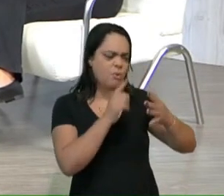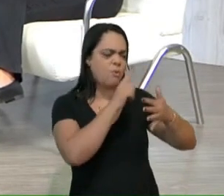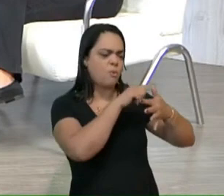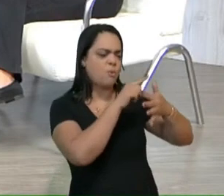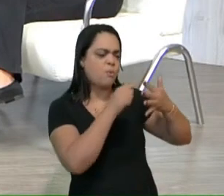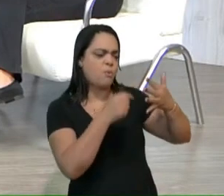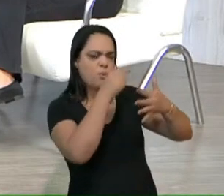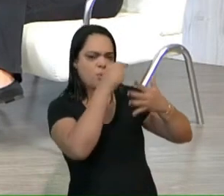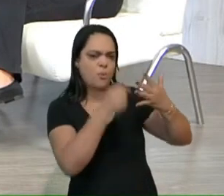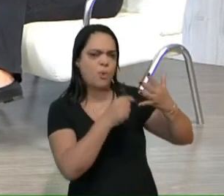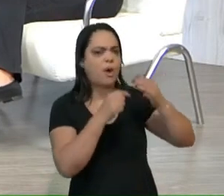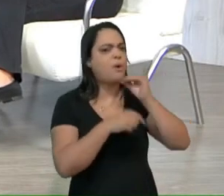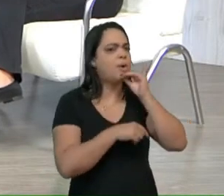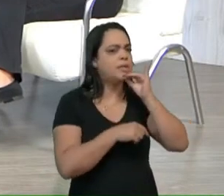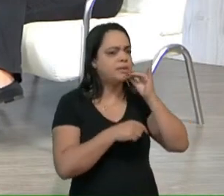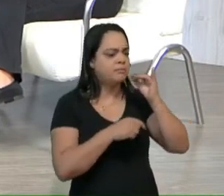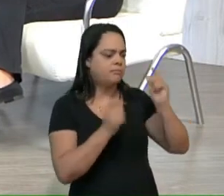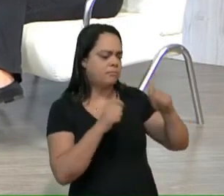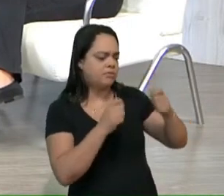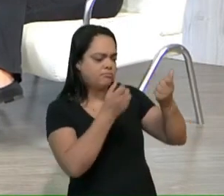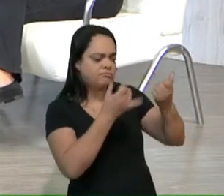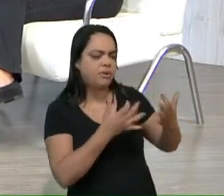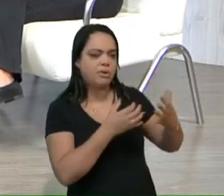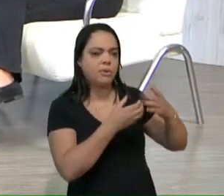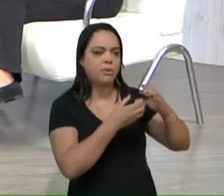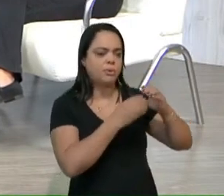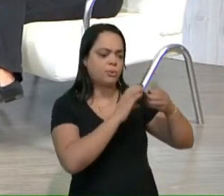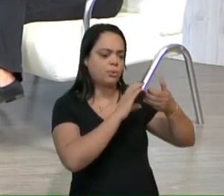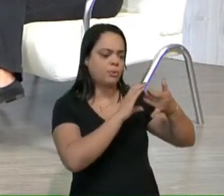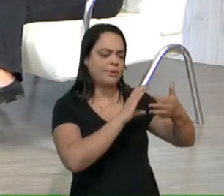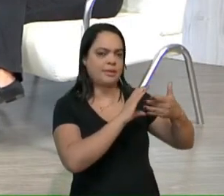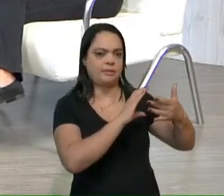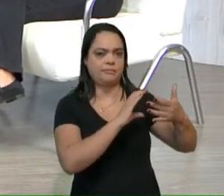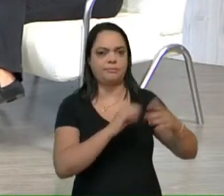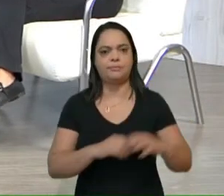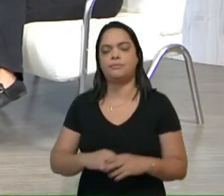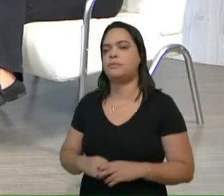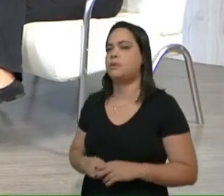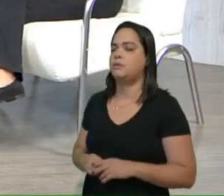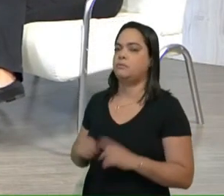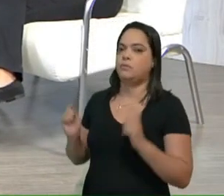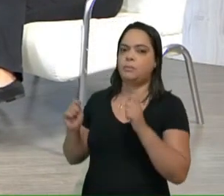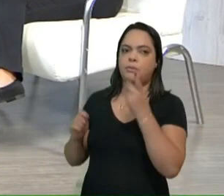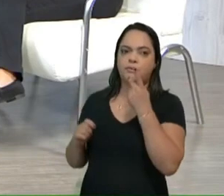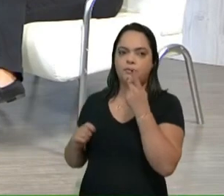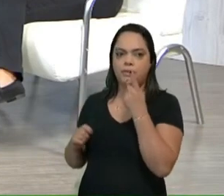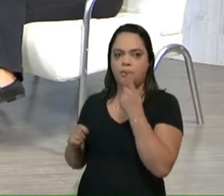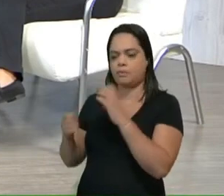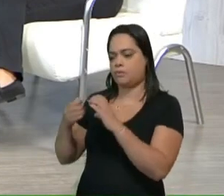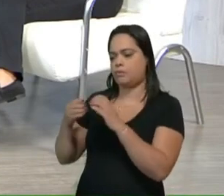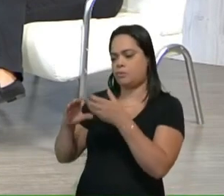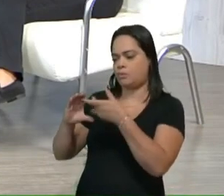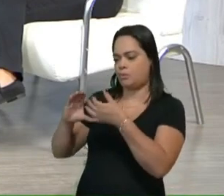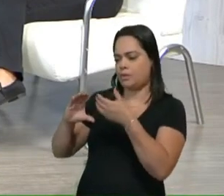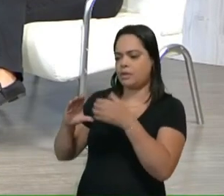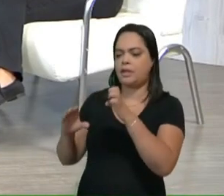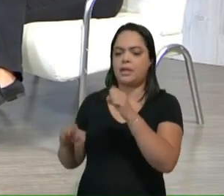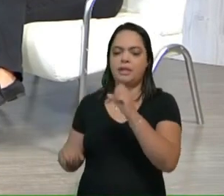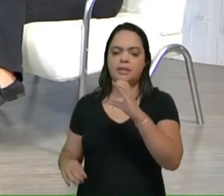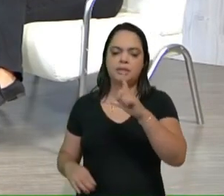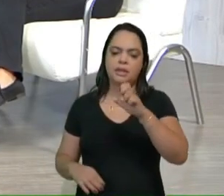gente Quais são os exemplos né que a gente pode citar de doenças ras então nós podemos citar a doenças como esclerose